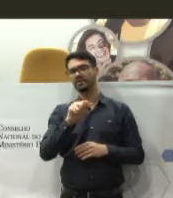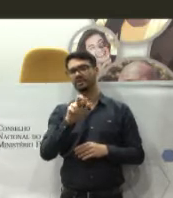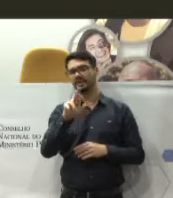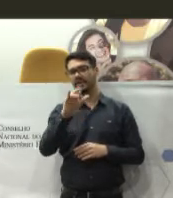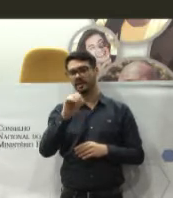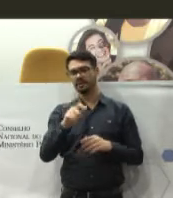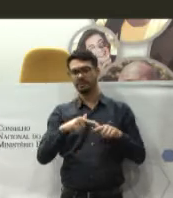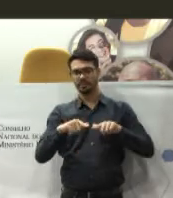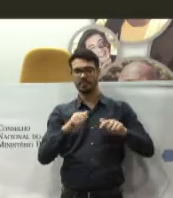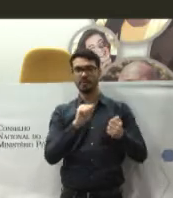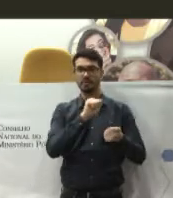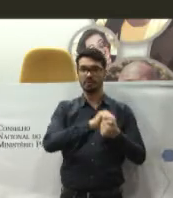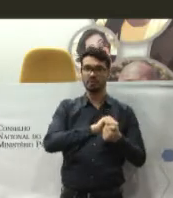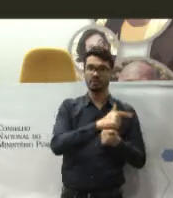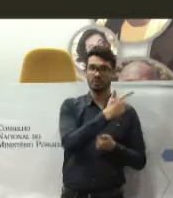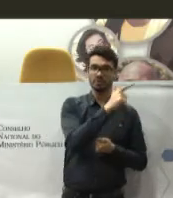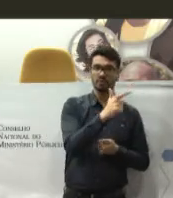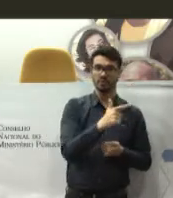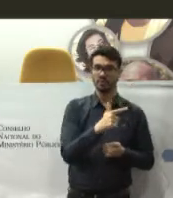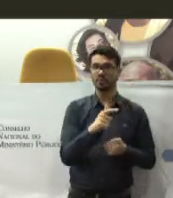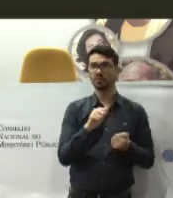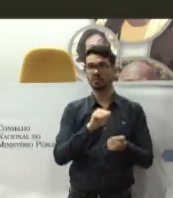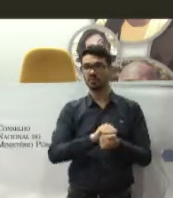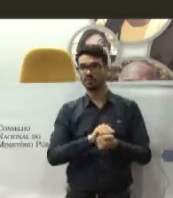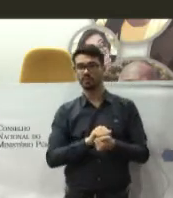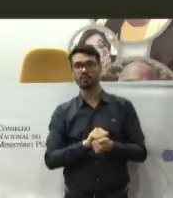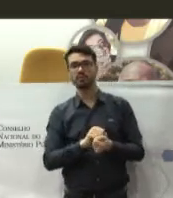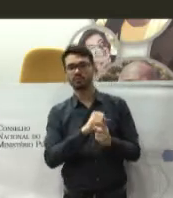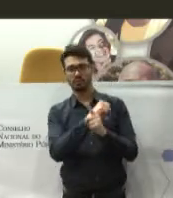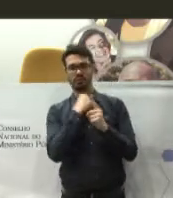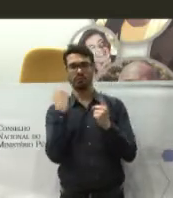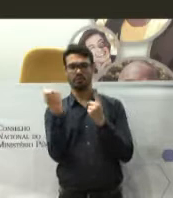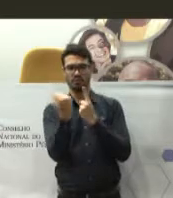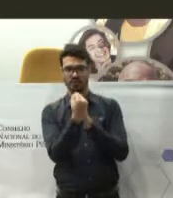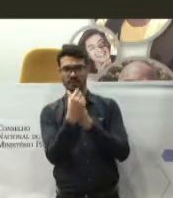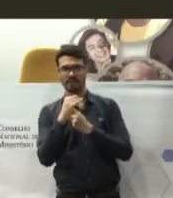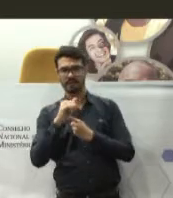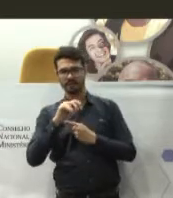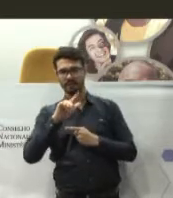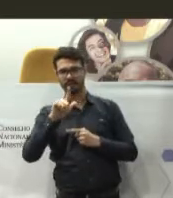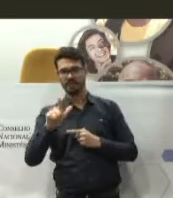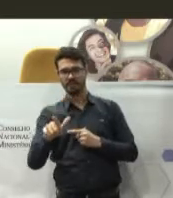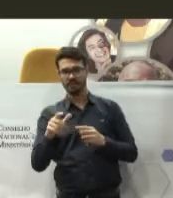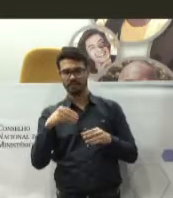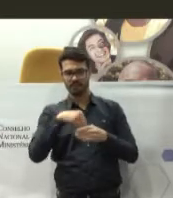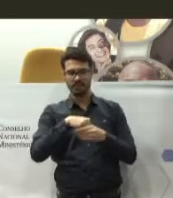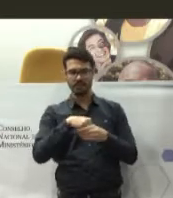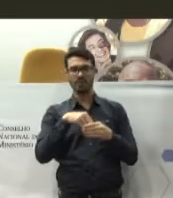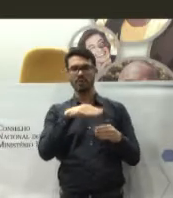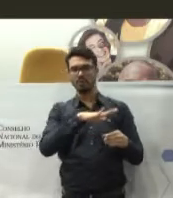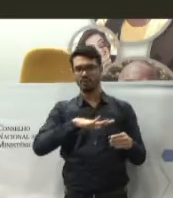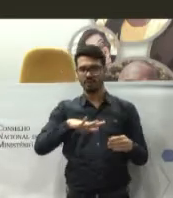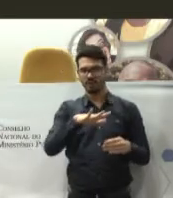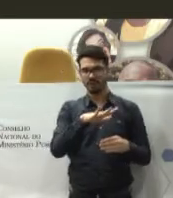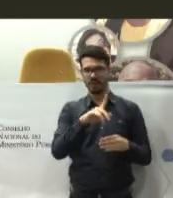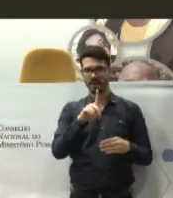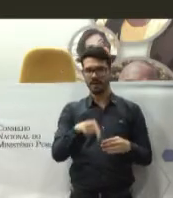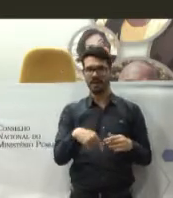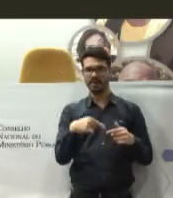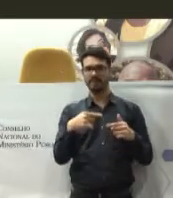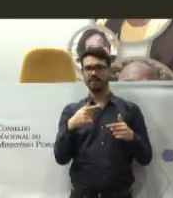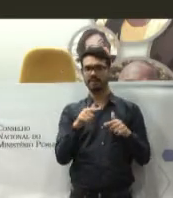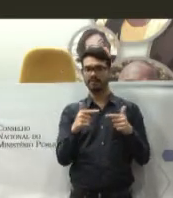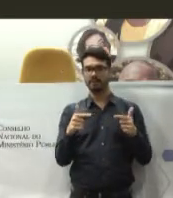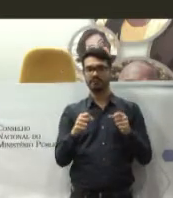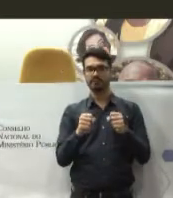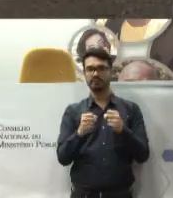com os demais poderes e junto com a sociedade civil nas políticas públicas é a ausência de